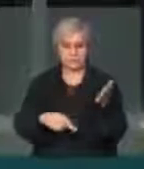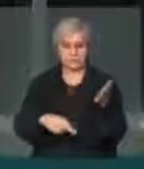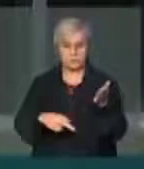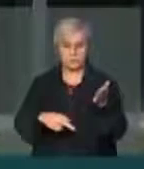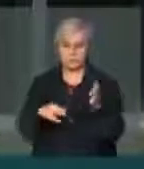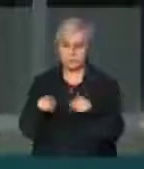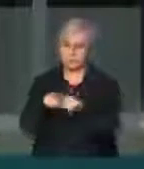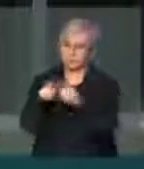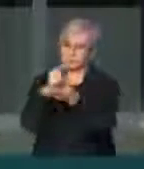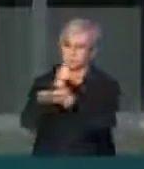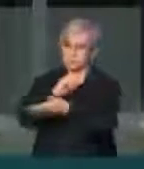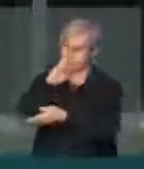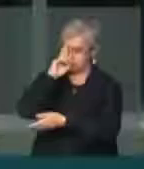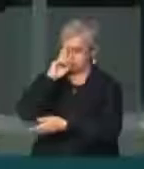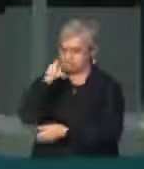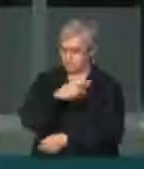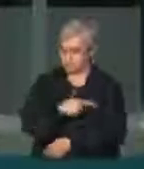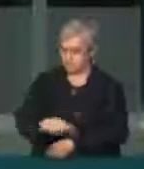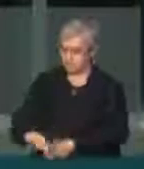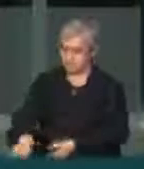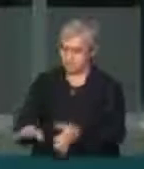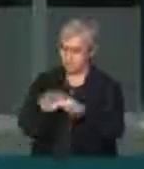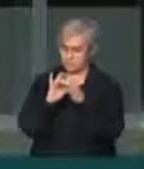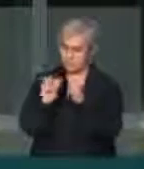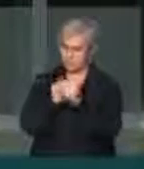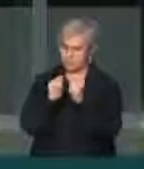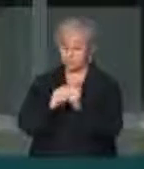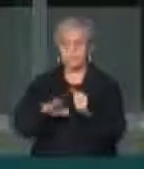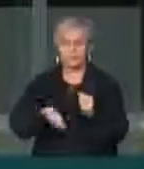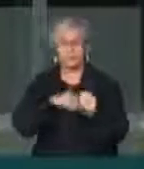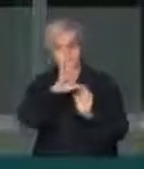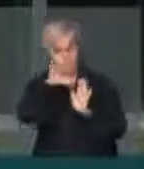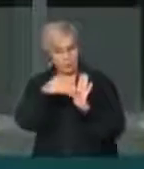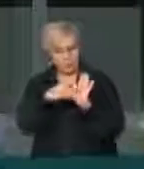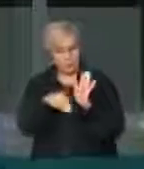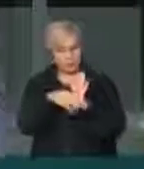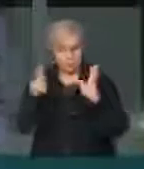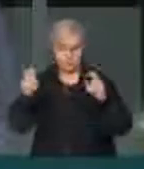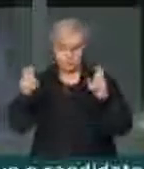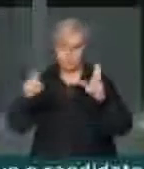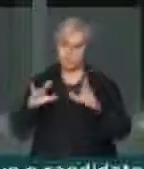e a Vossa Excelência Presidente, pelo espírito do meu público de pautar e trazer a discussão uma matéria tão importante.